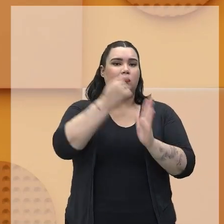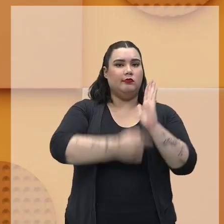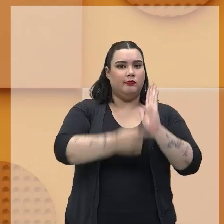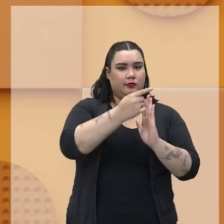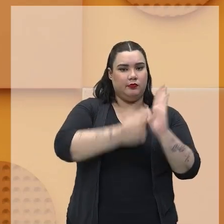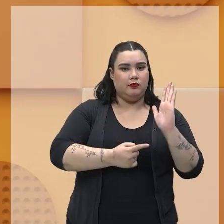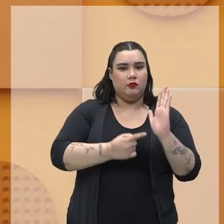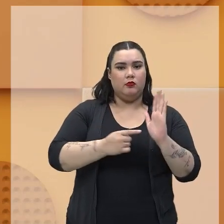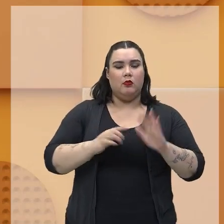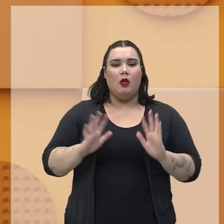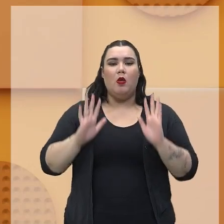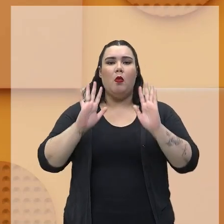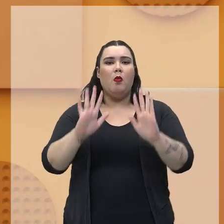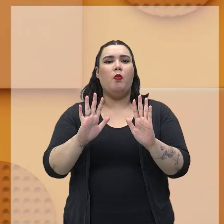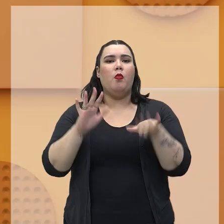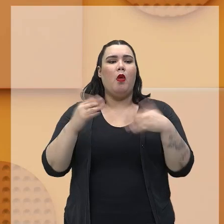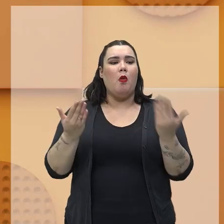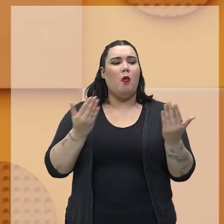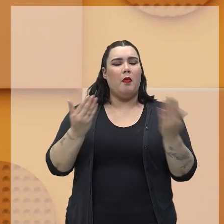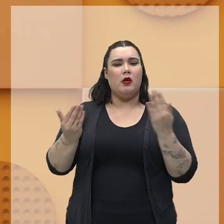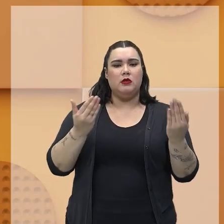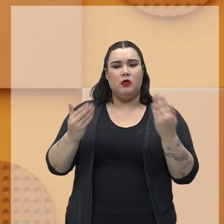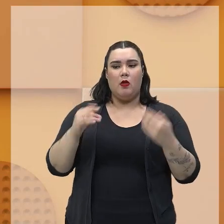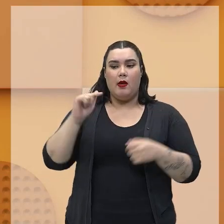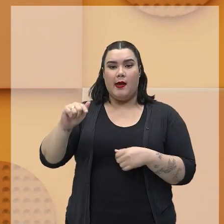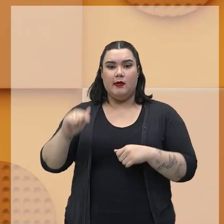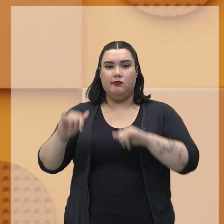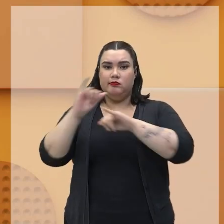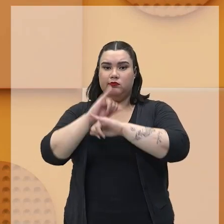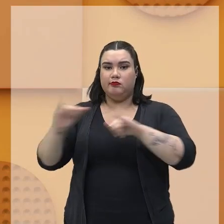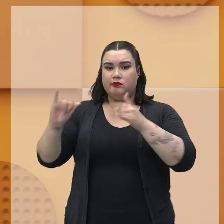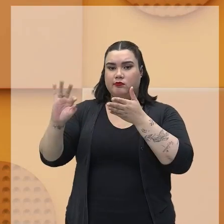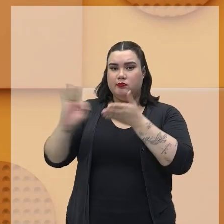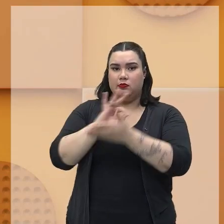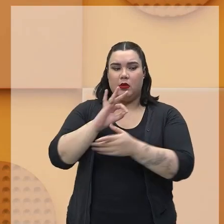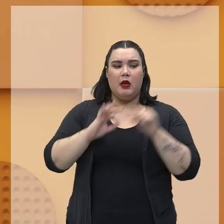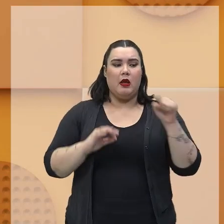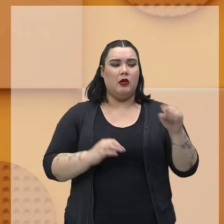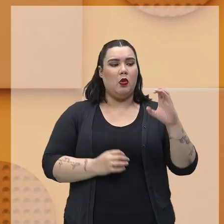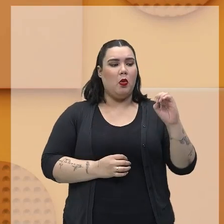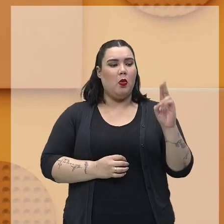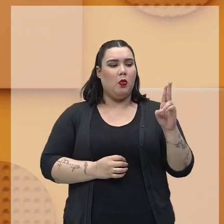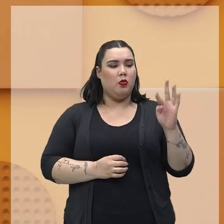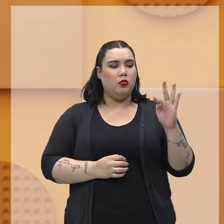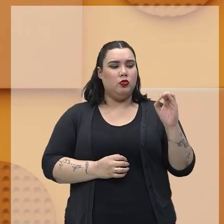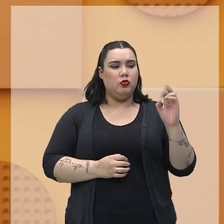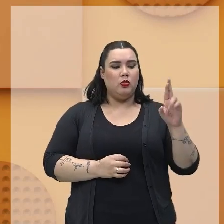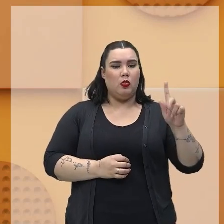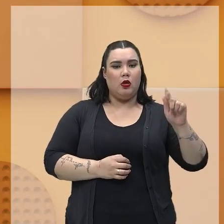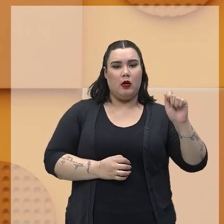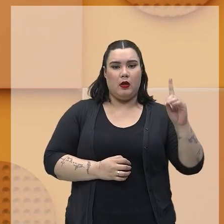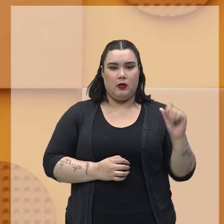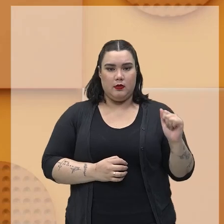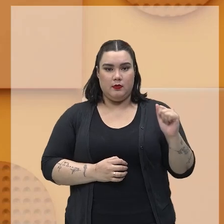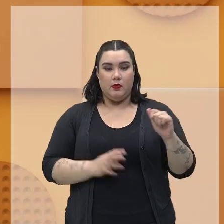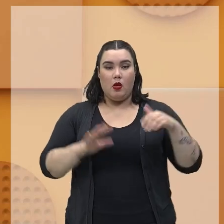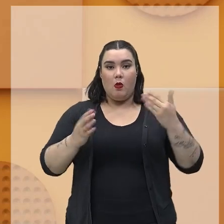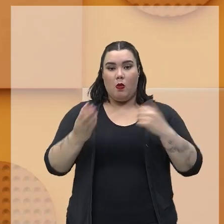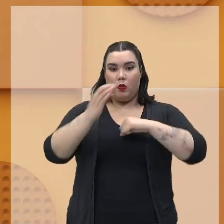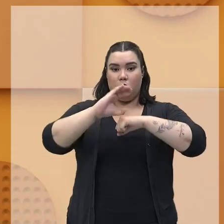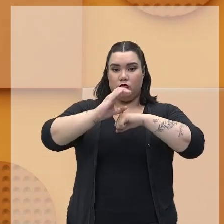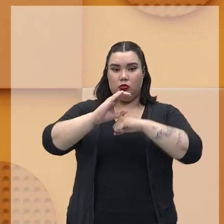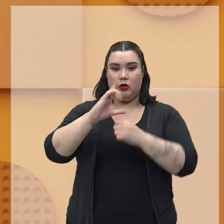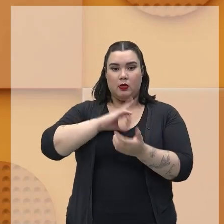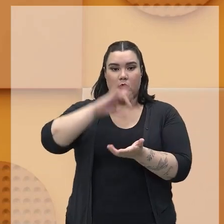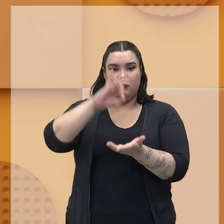uma Constituição promulgada e uma Constituição outorgada? Geralmente, uma Constituição, para ser feita,